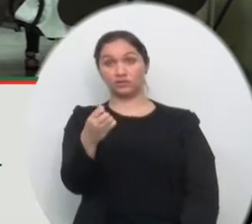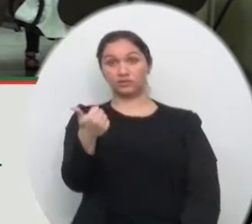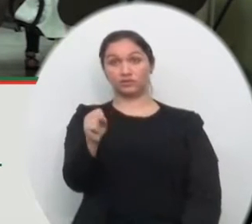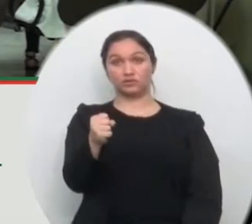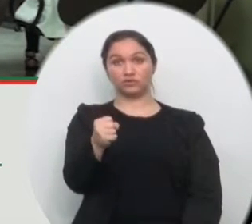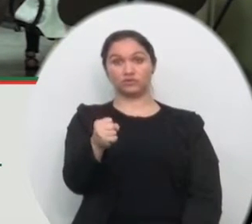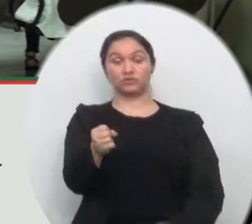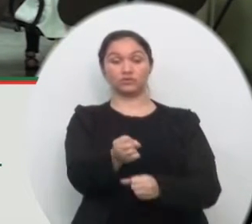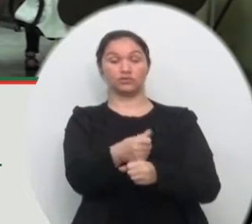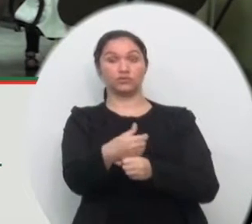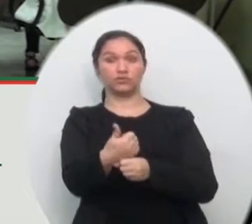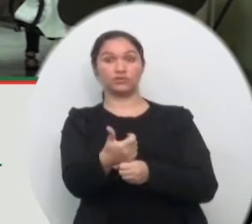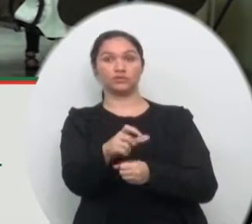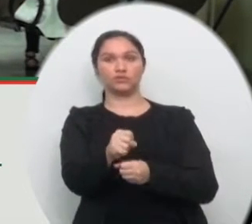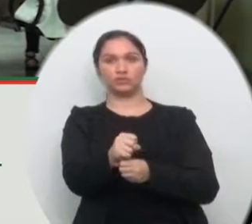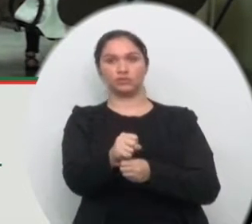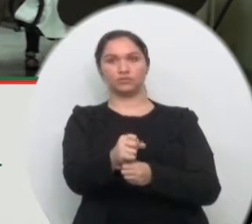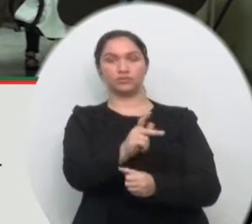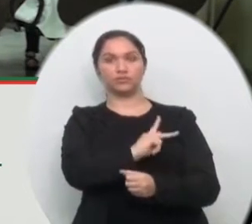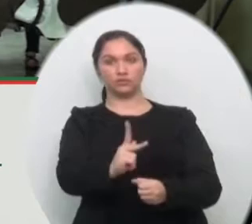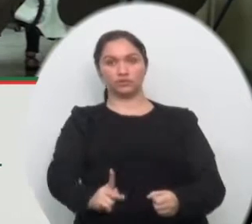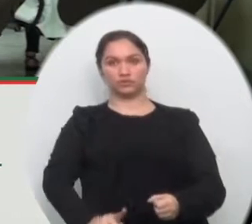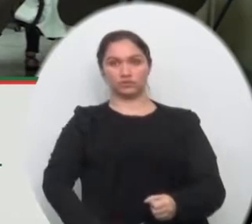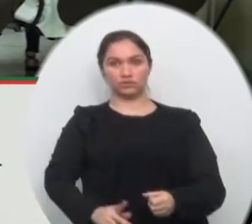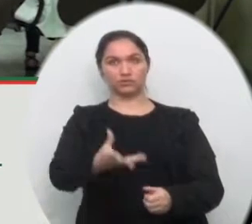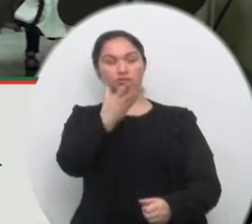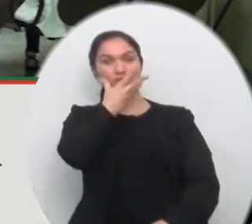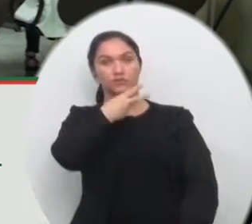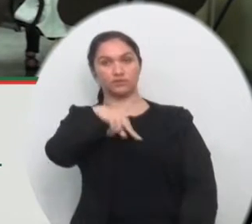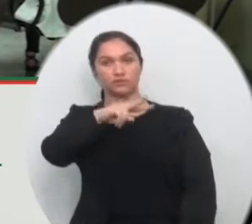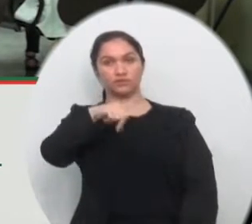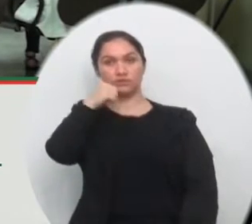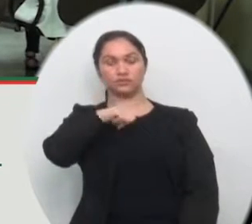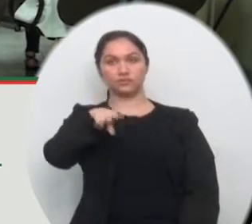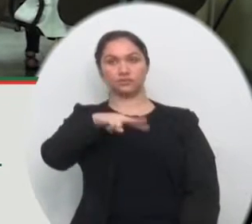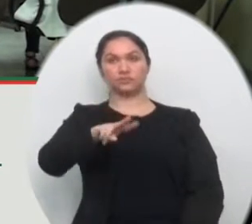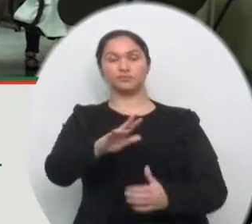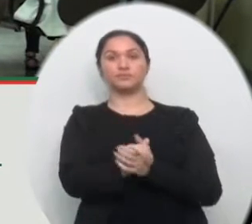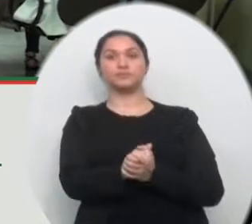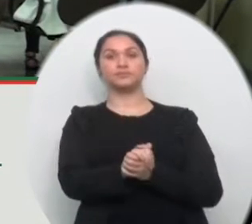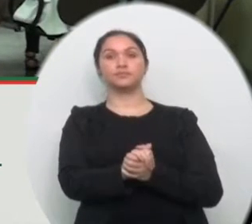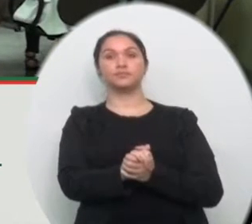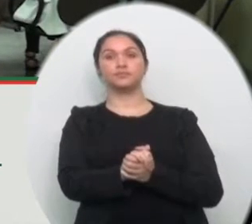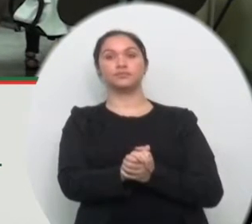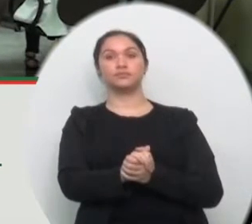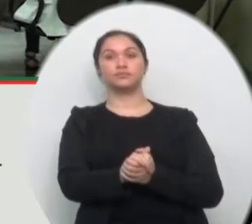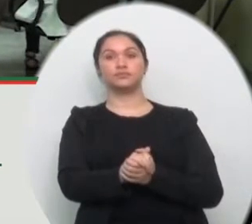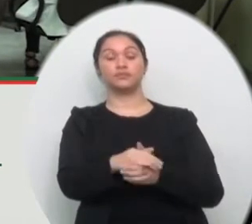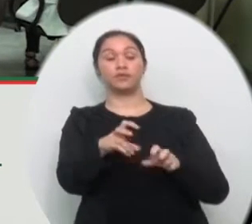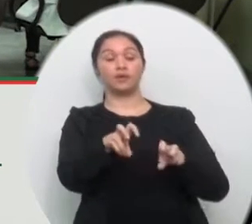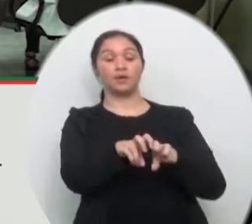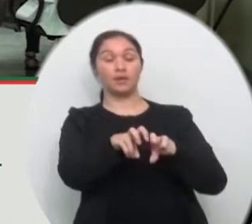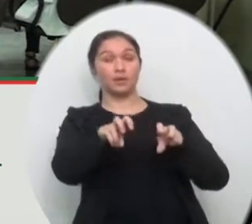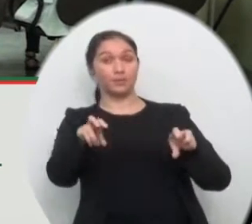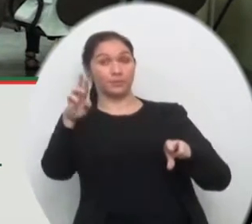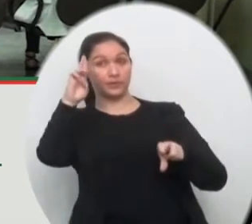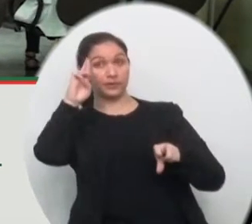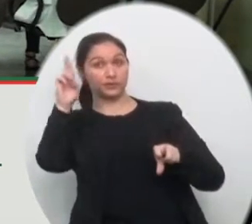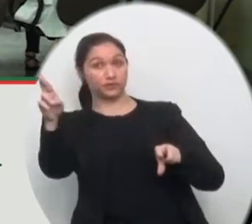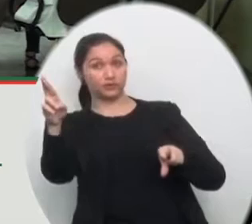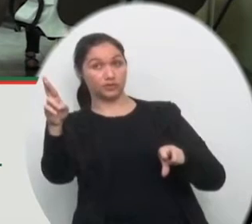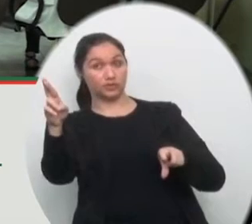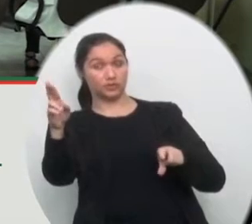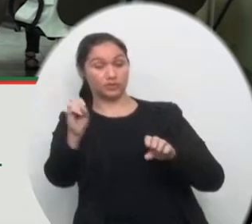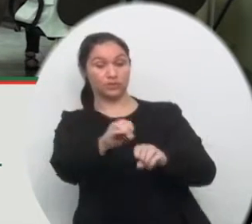Moção número 018/2018. Excelentíssimo senhor presidente, senhores e senhoras vereadores e vereadores. Requer-se à mesa, ouvido plenário na forma